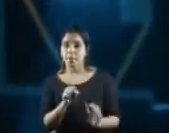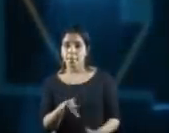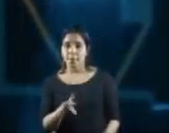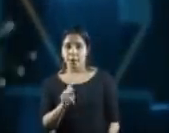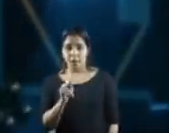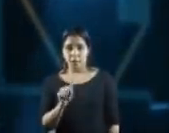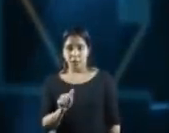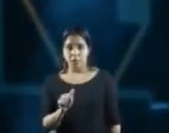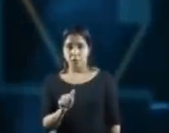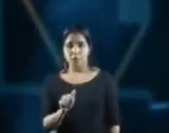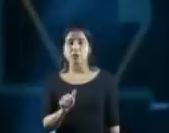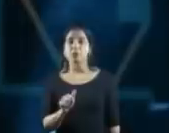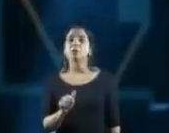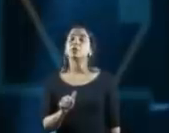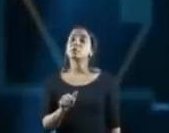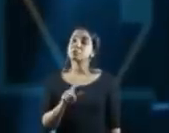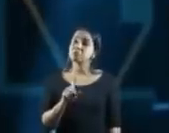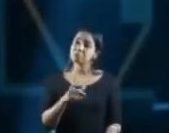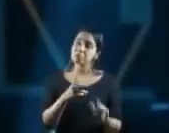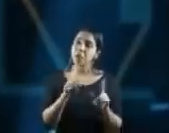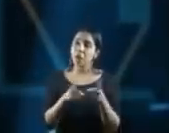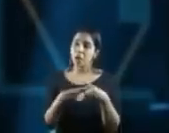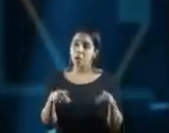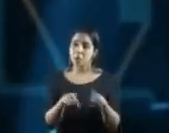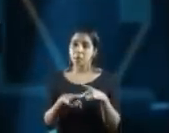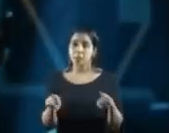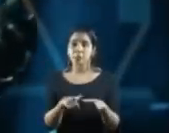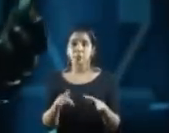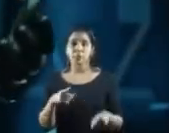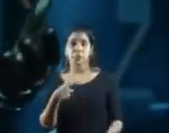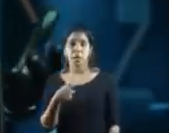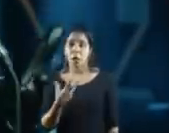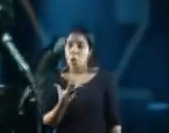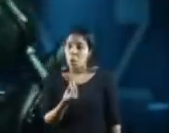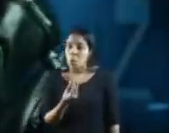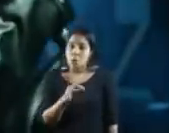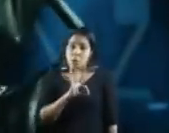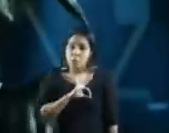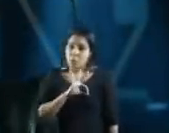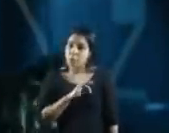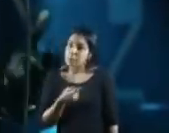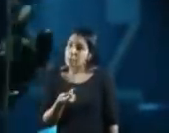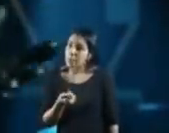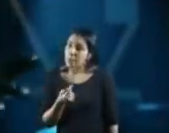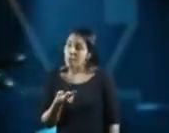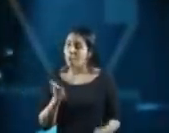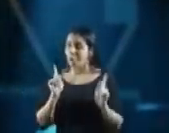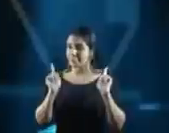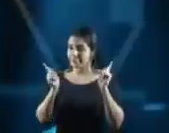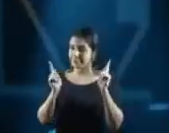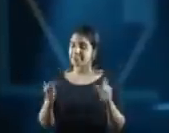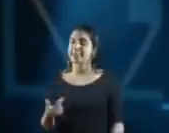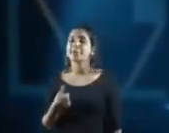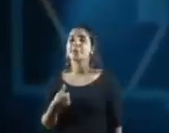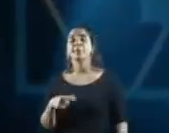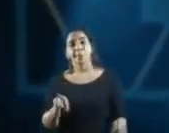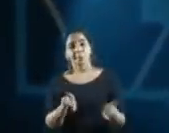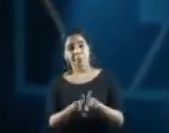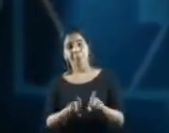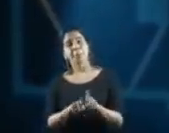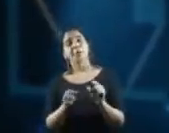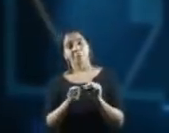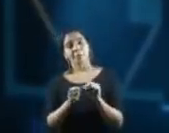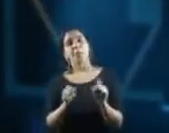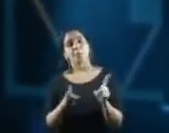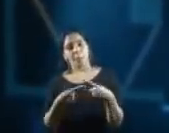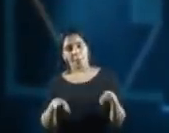se chama Escorbuto e a música é Mucha Policía, Poca Diversión. E lançamos a música e